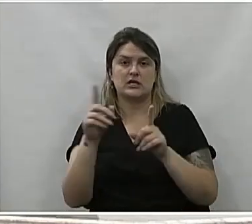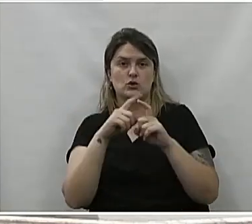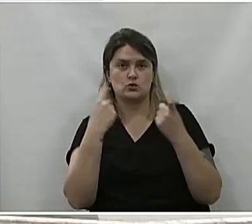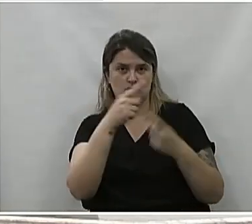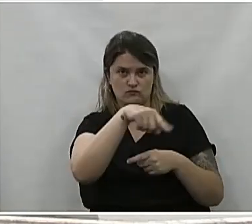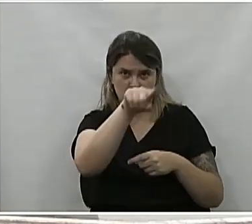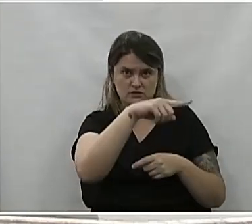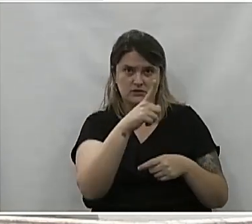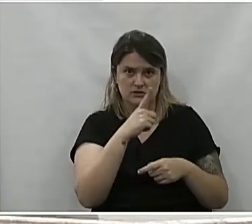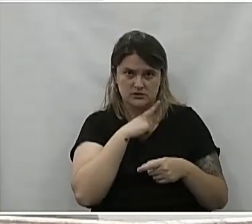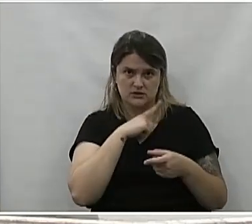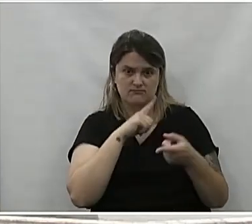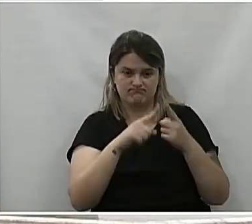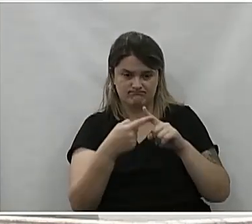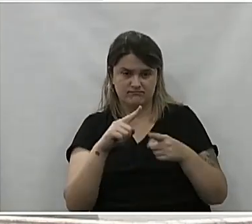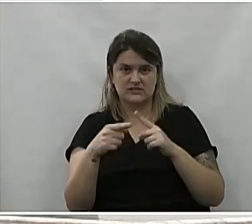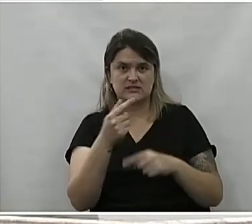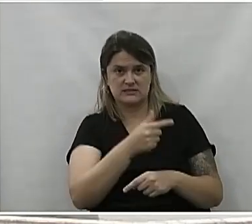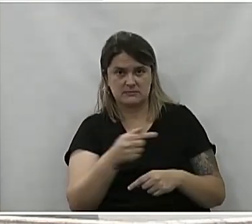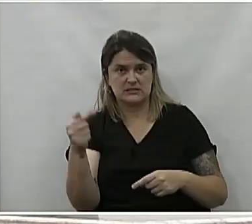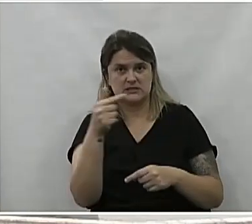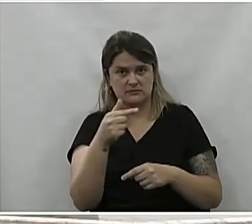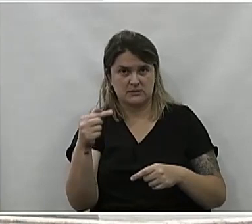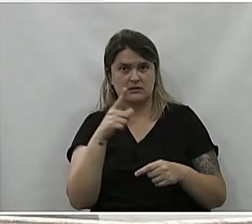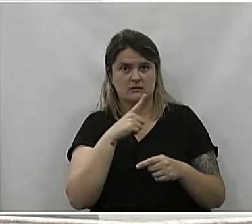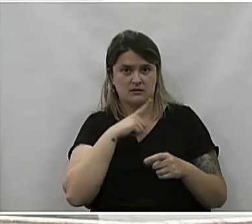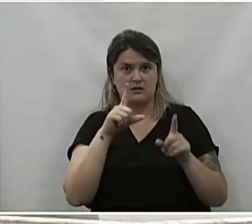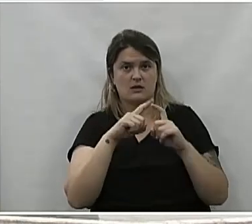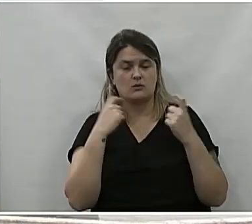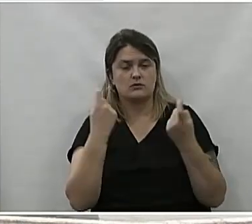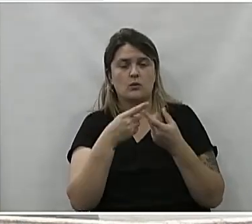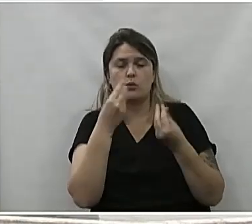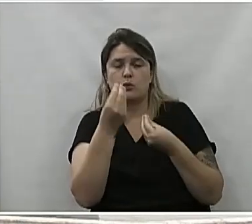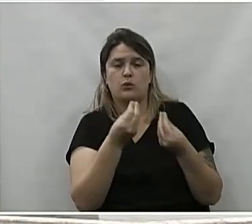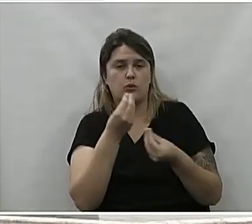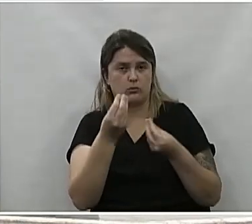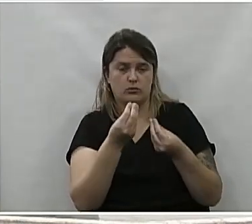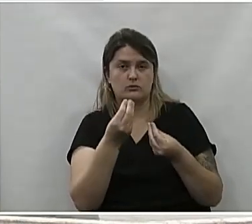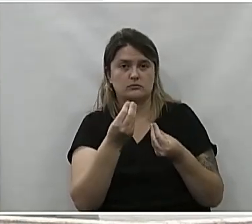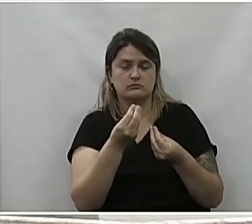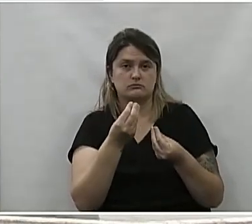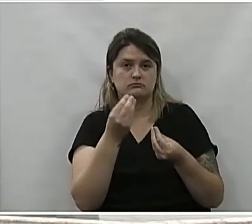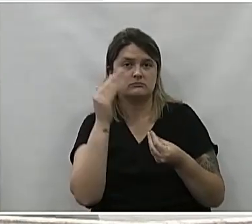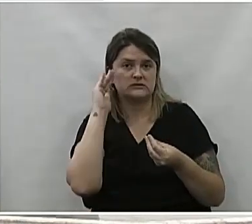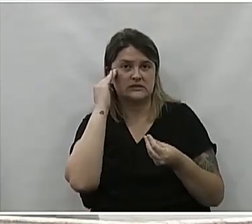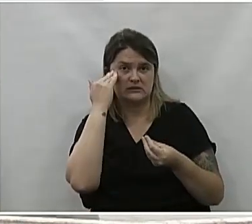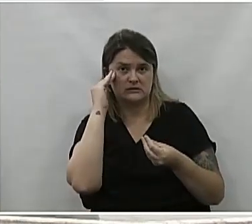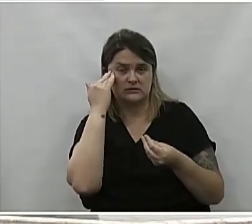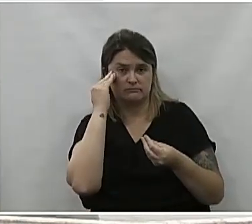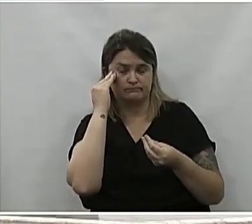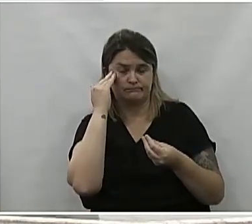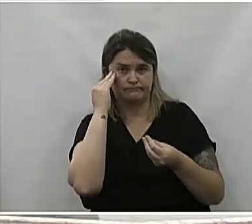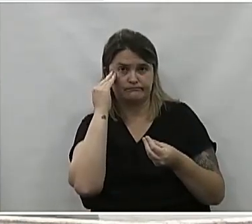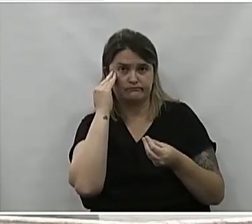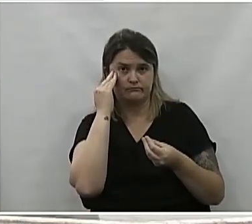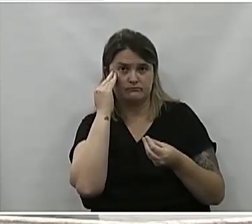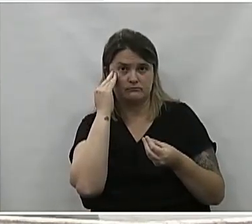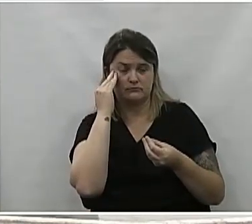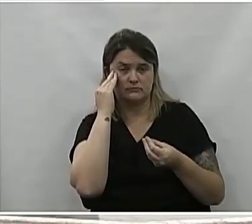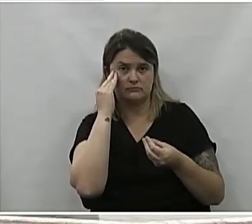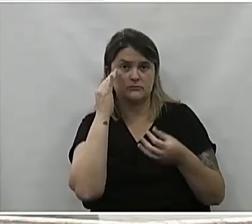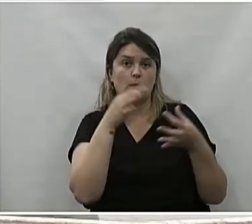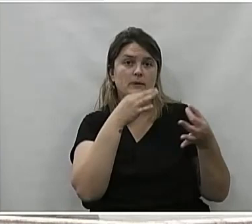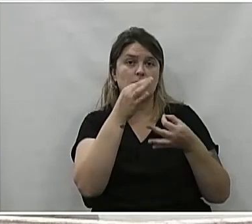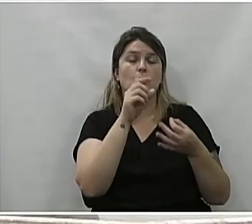vocês tem Aí eu sei Que é semanalmente Buscar Entender Da crítica Construtiva